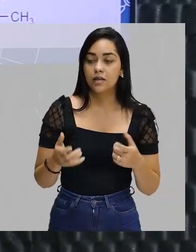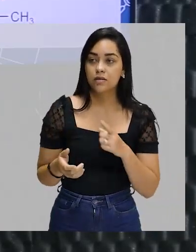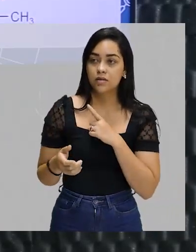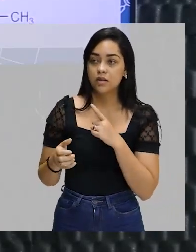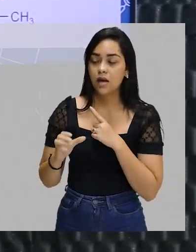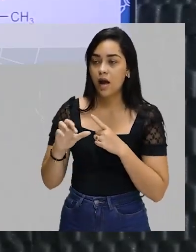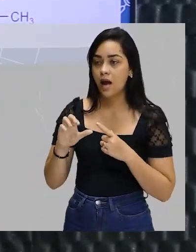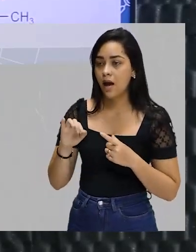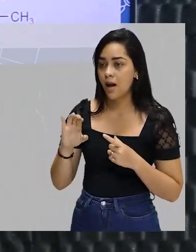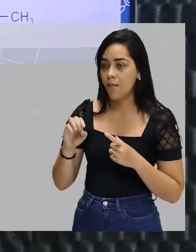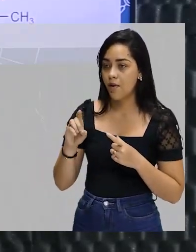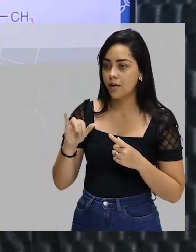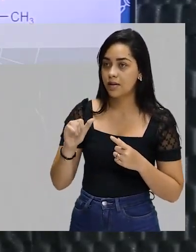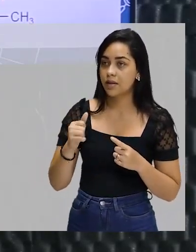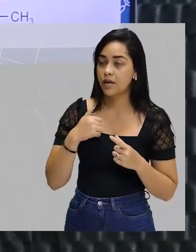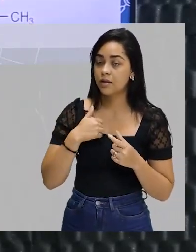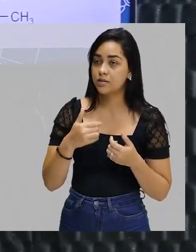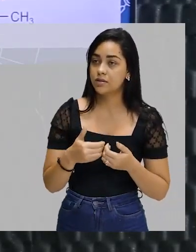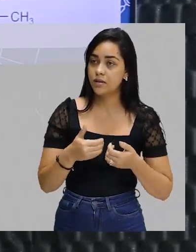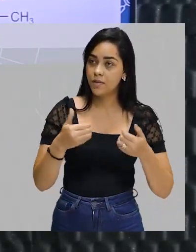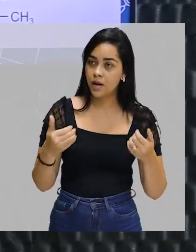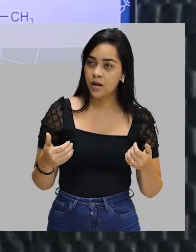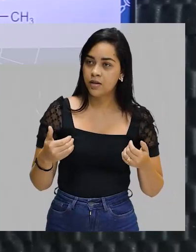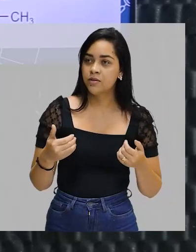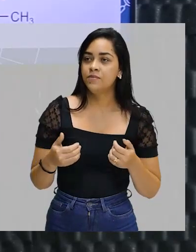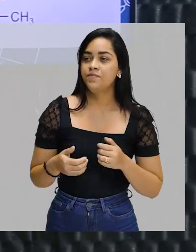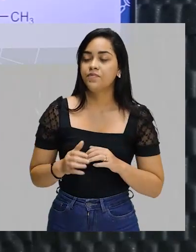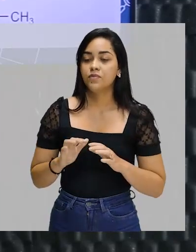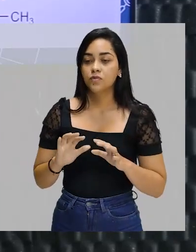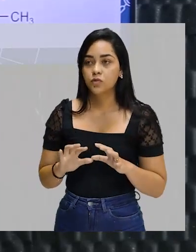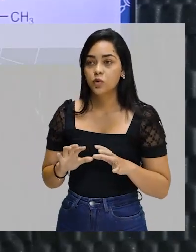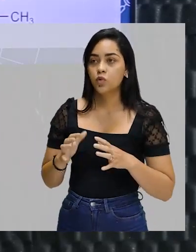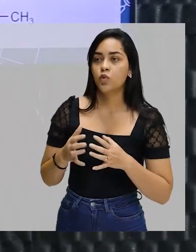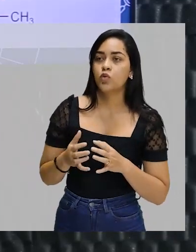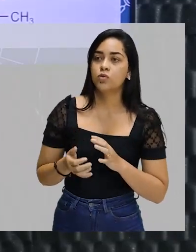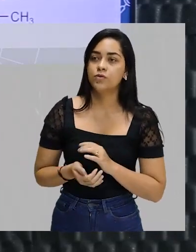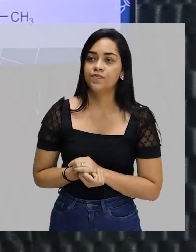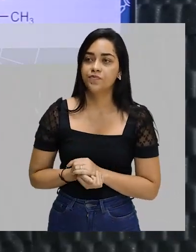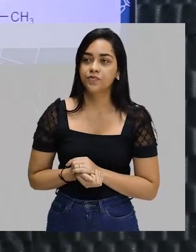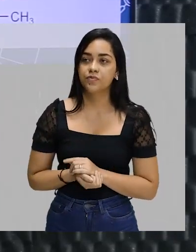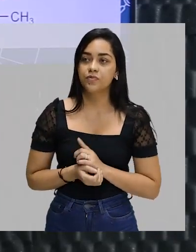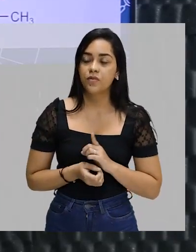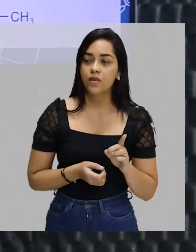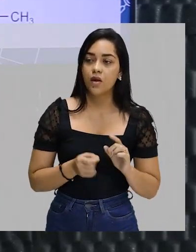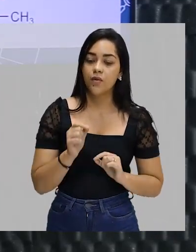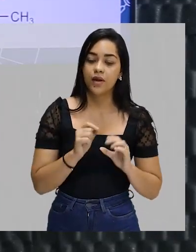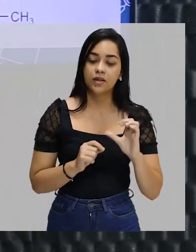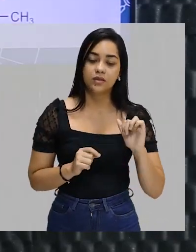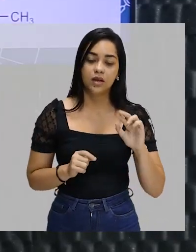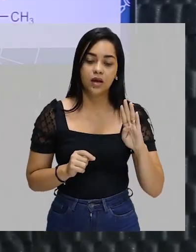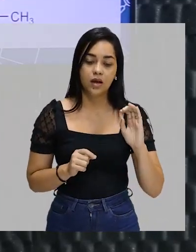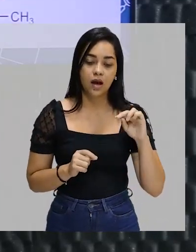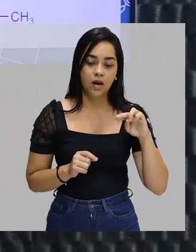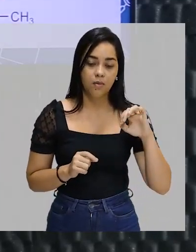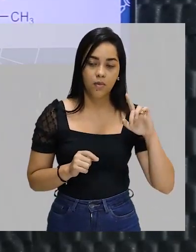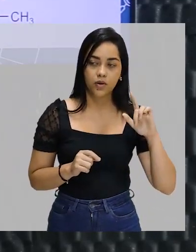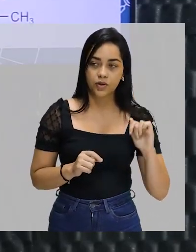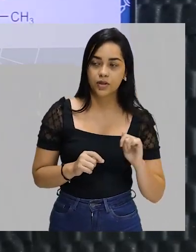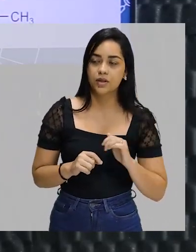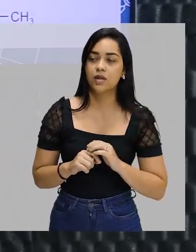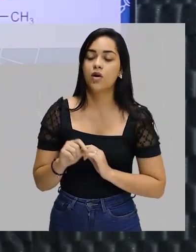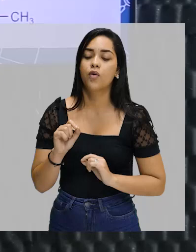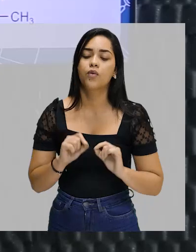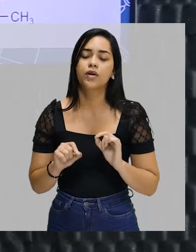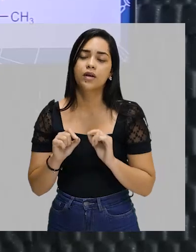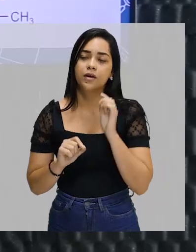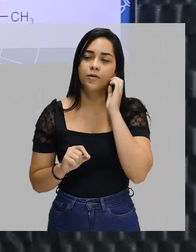a carboxila, eu vou separar em um determinado grupo. Essa carbonila, esse C-O,